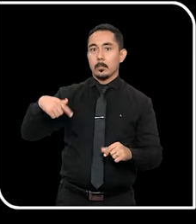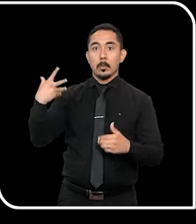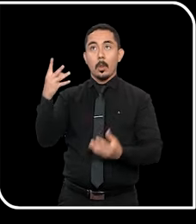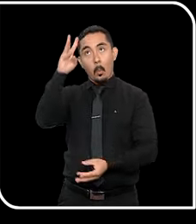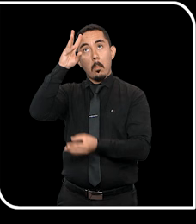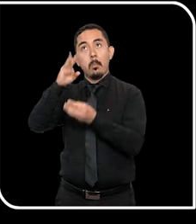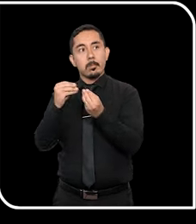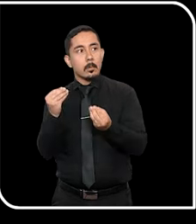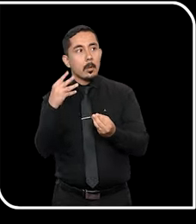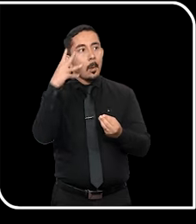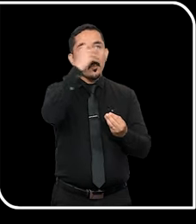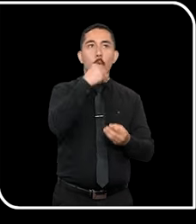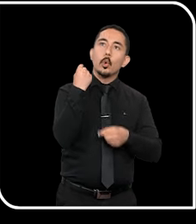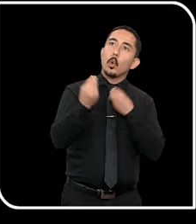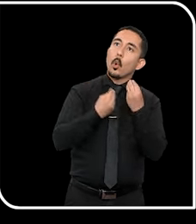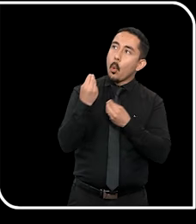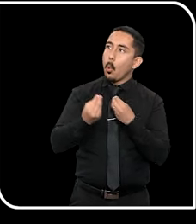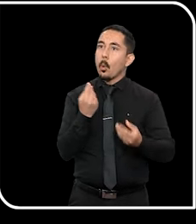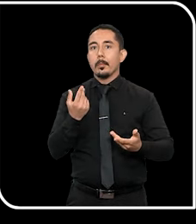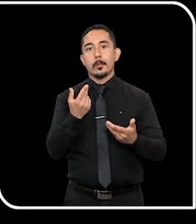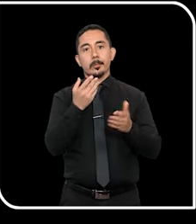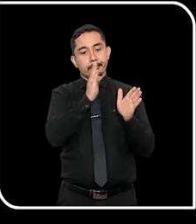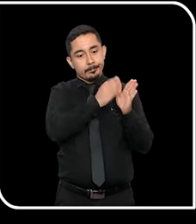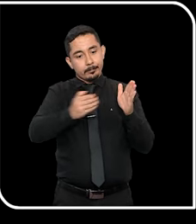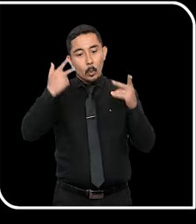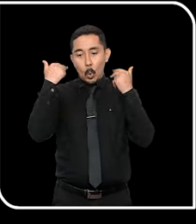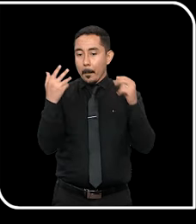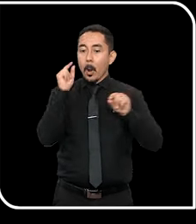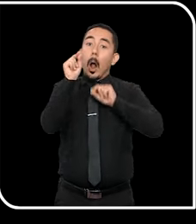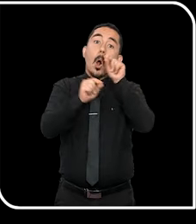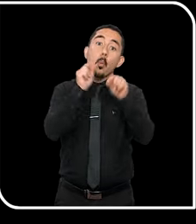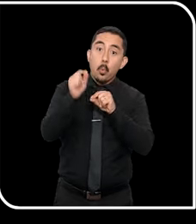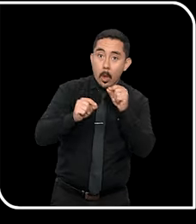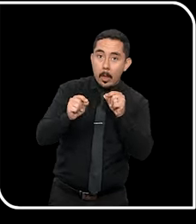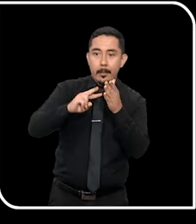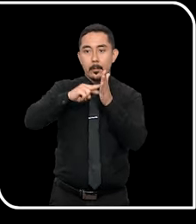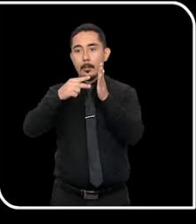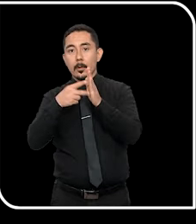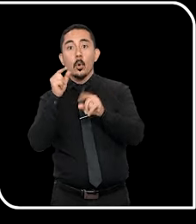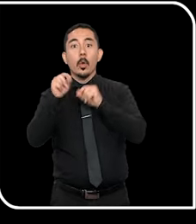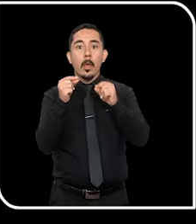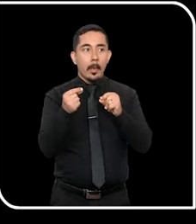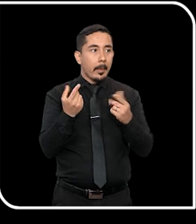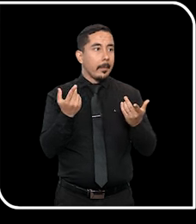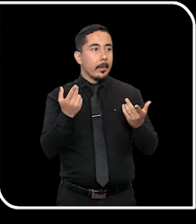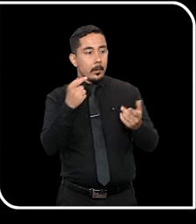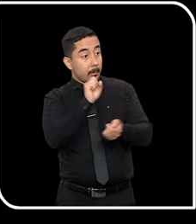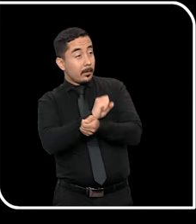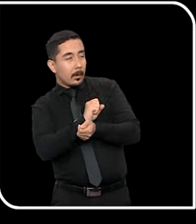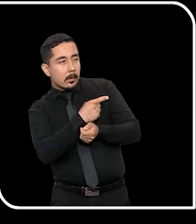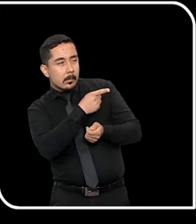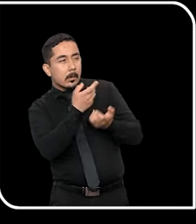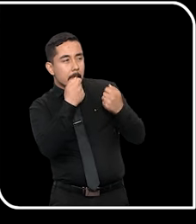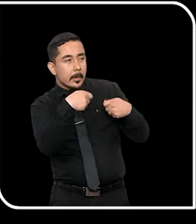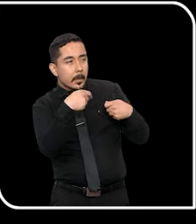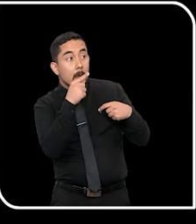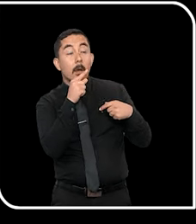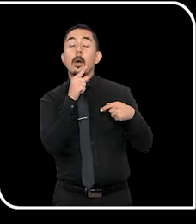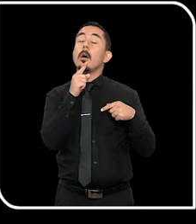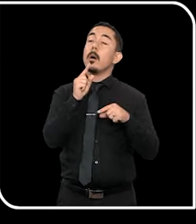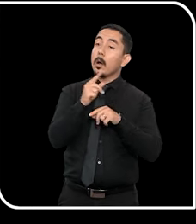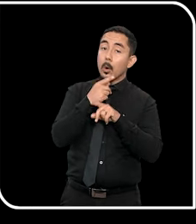padrões padrões de beleza Eh o que é esperado o que não é esperado que é normal que não é normal a